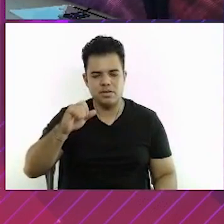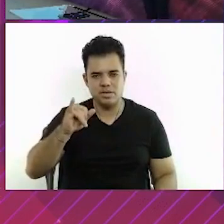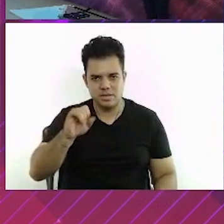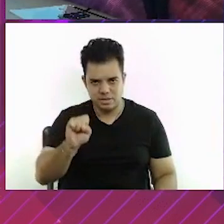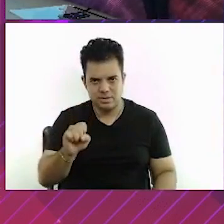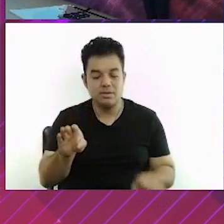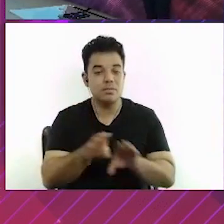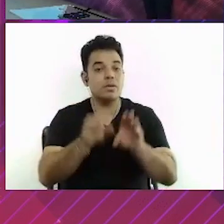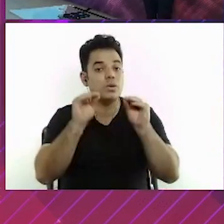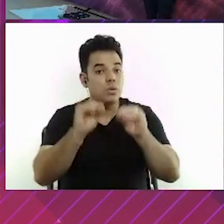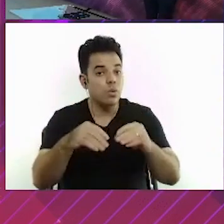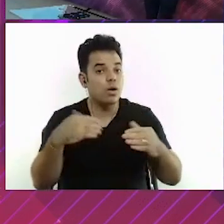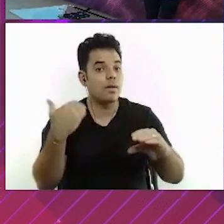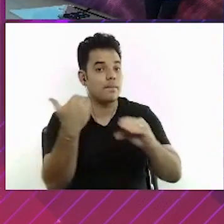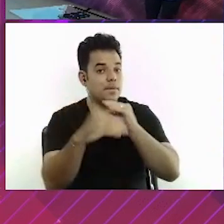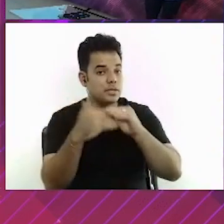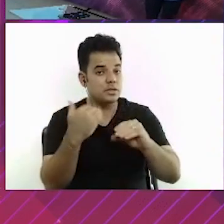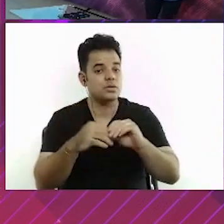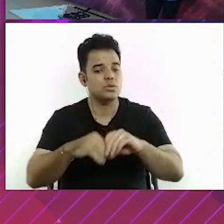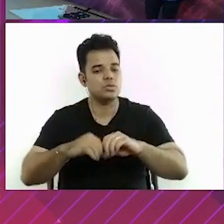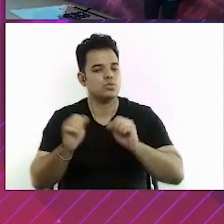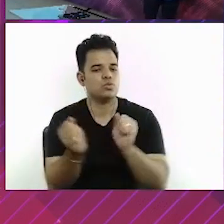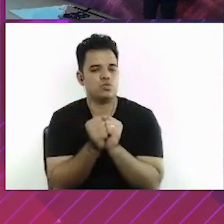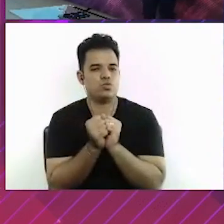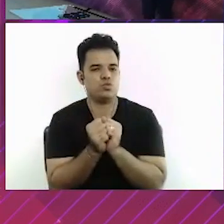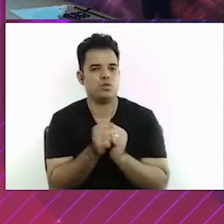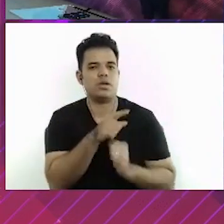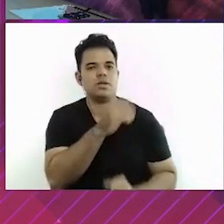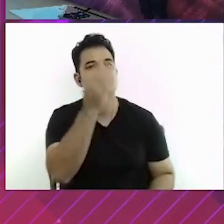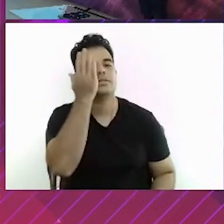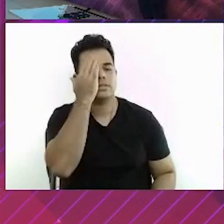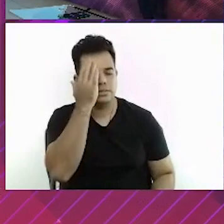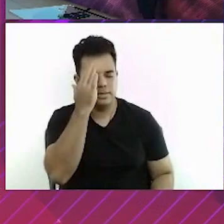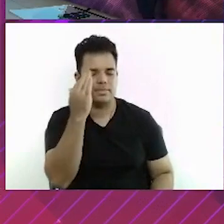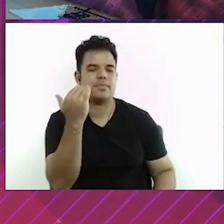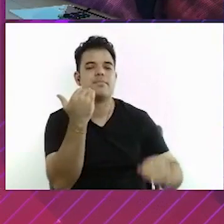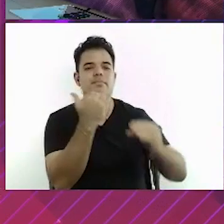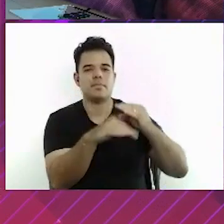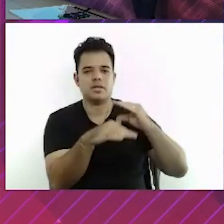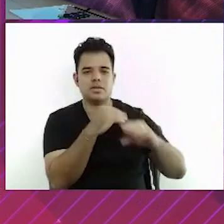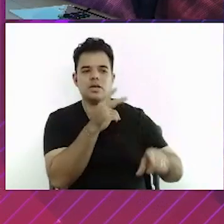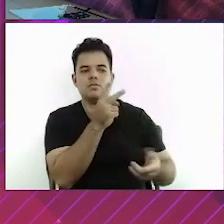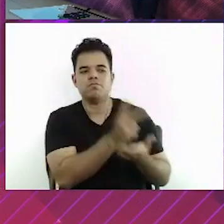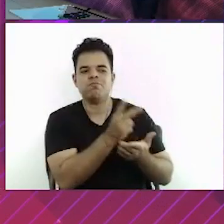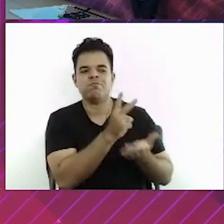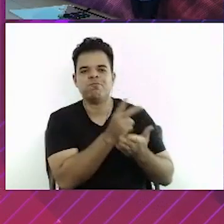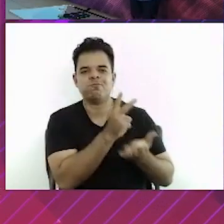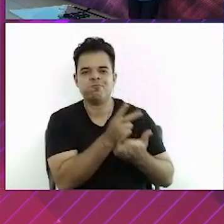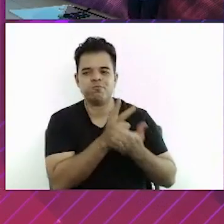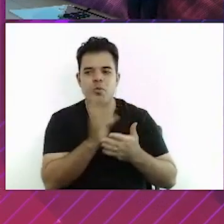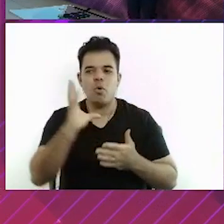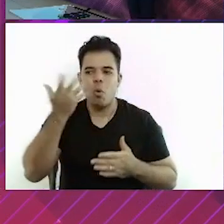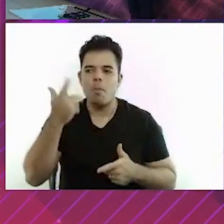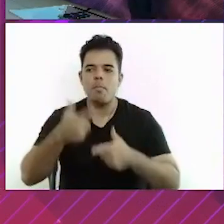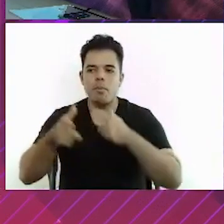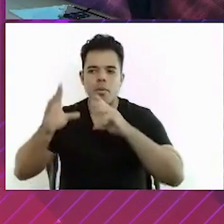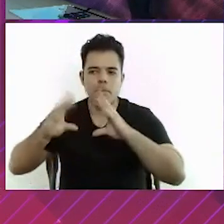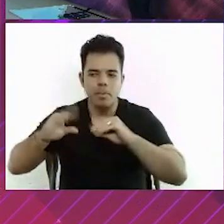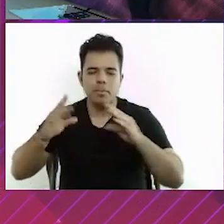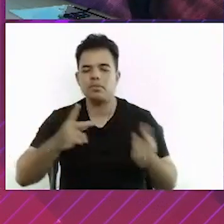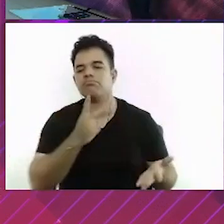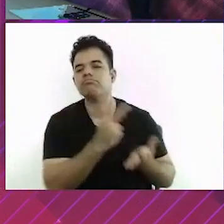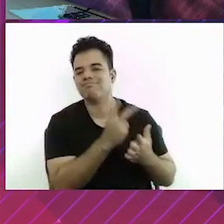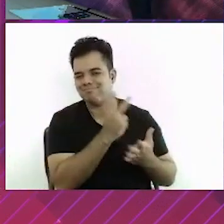essas propriedades. Com isso, o RabbitMQ vai saber que aquela mensagem ela deve ser preservada mesmo que ocorra um reinício. E isso é